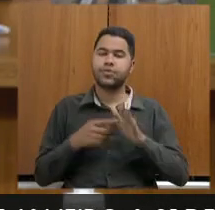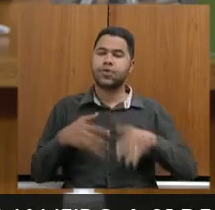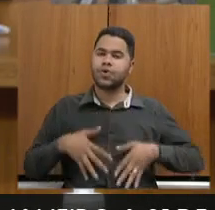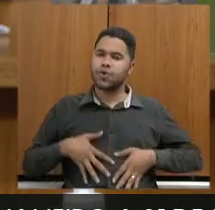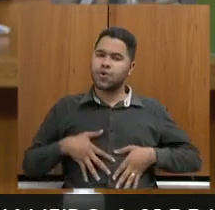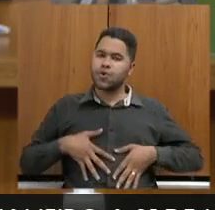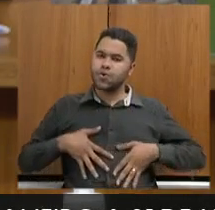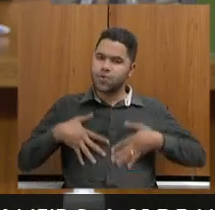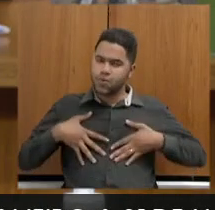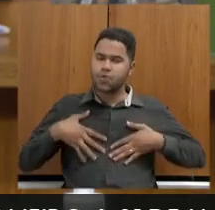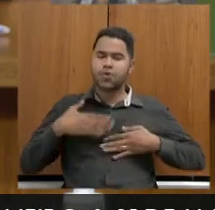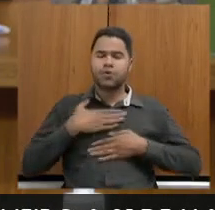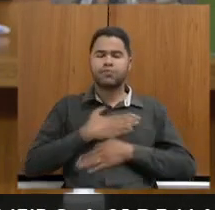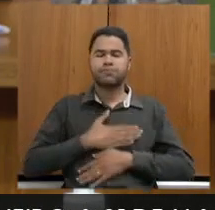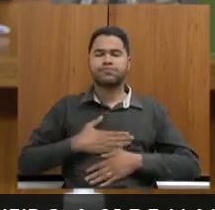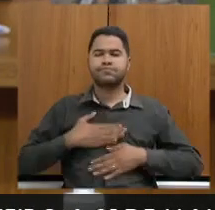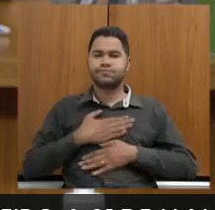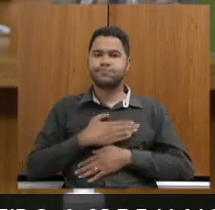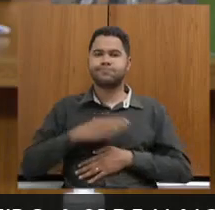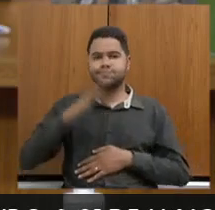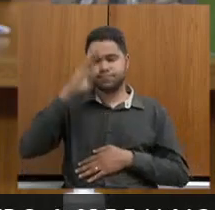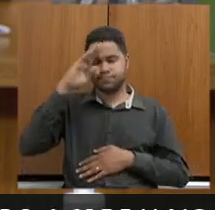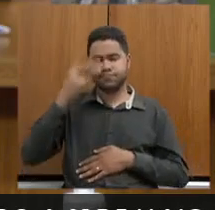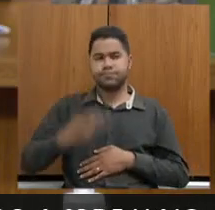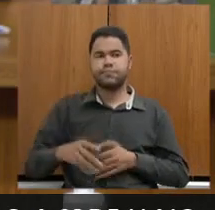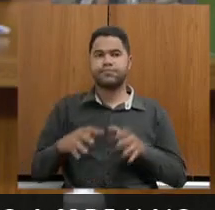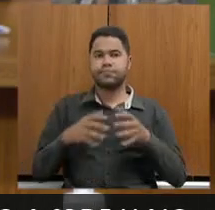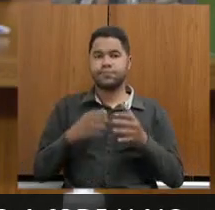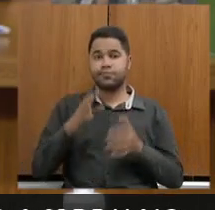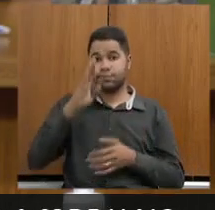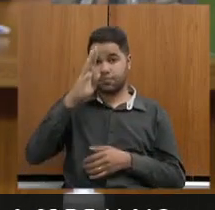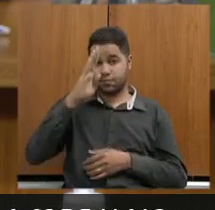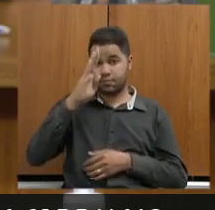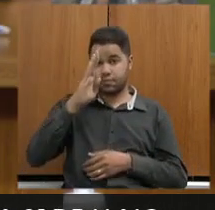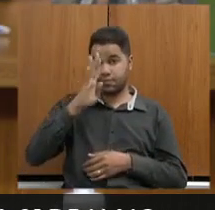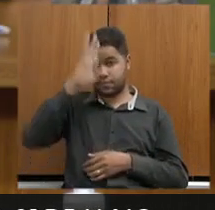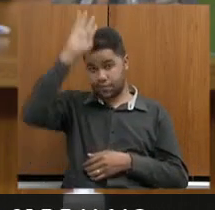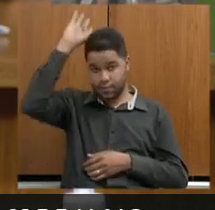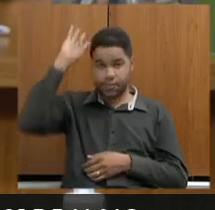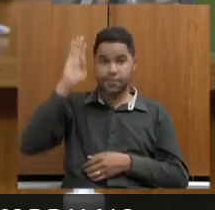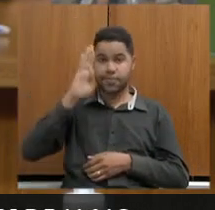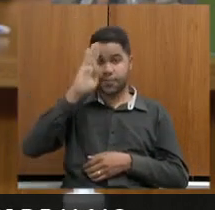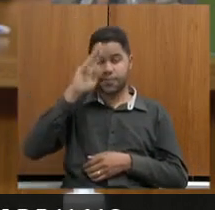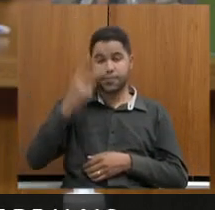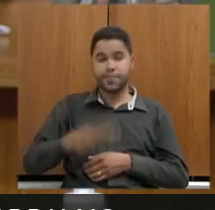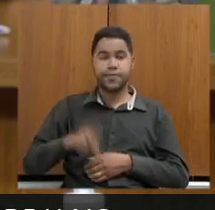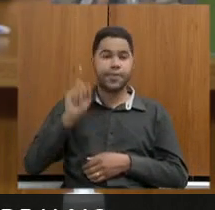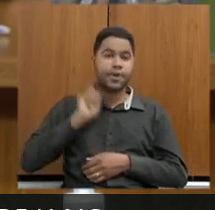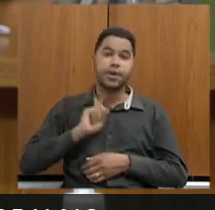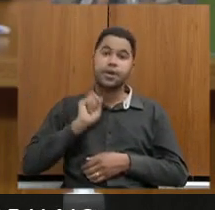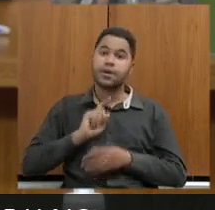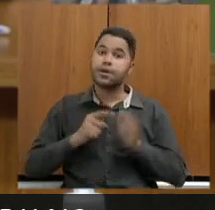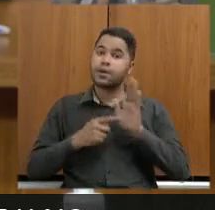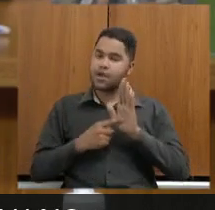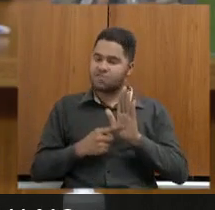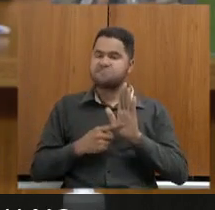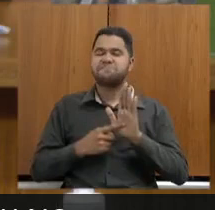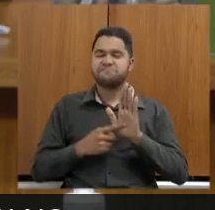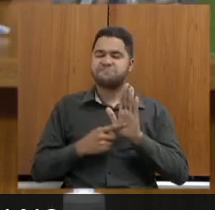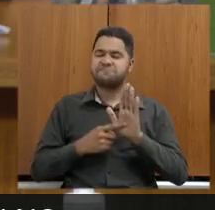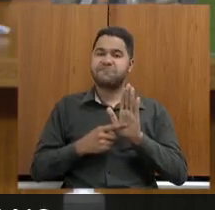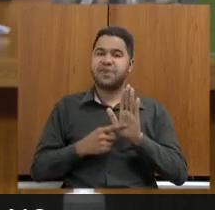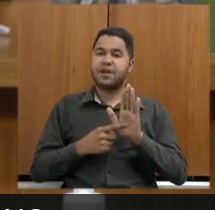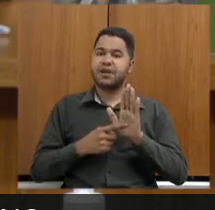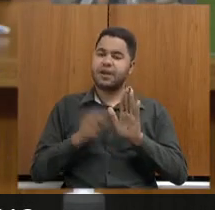orgulho minha satisfação de estar comandando os Bombeiros Militares de Minas Gerais essa Corporação que hoje é uma referência nacional